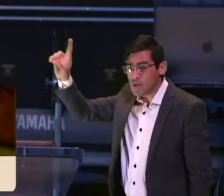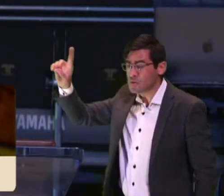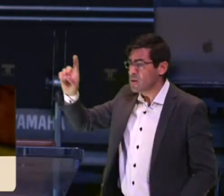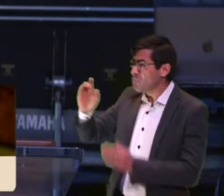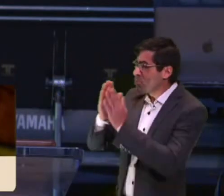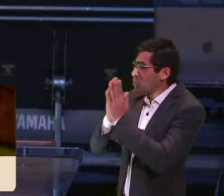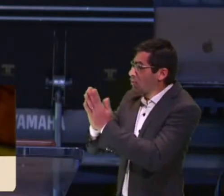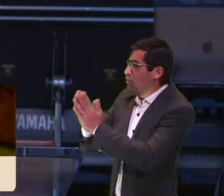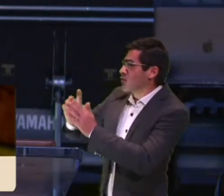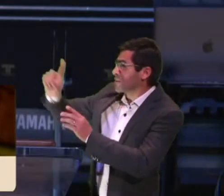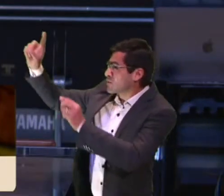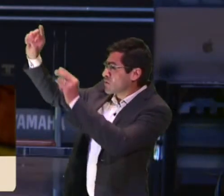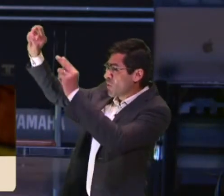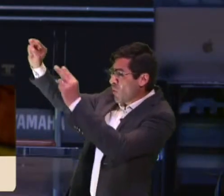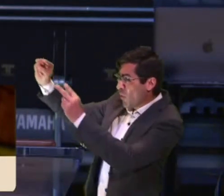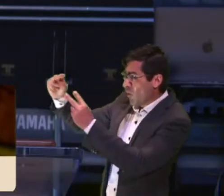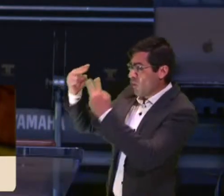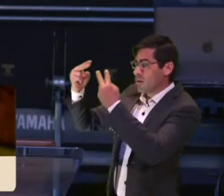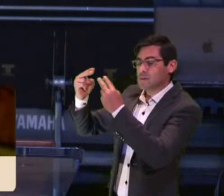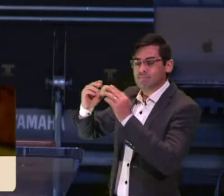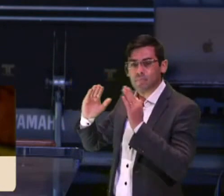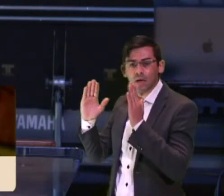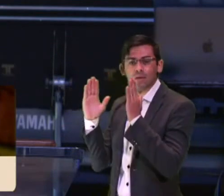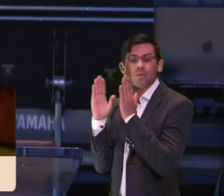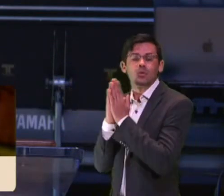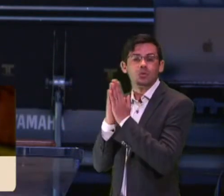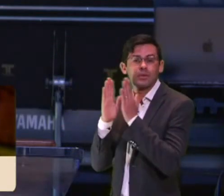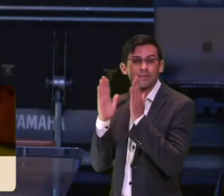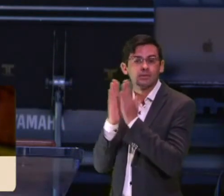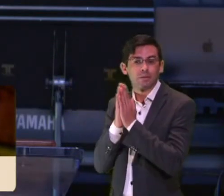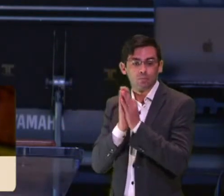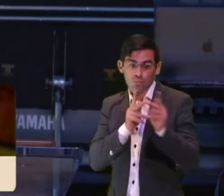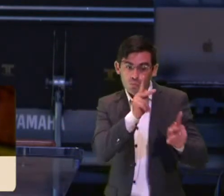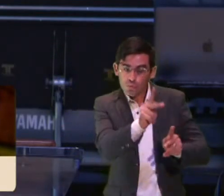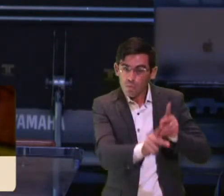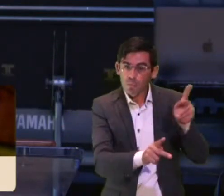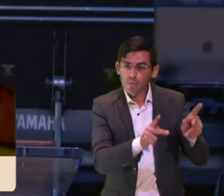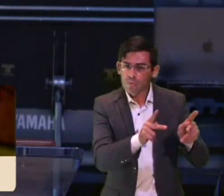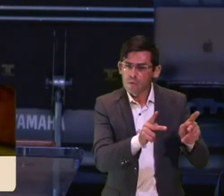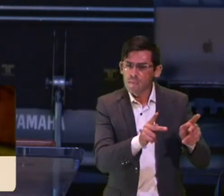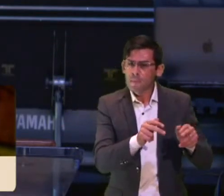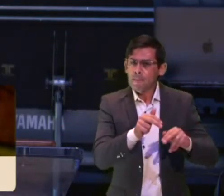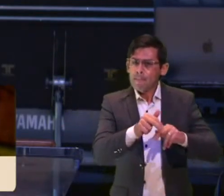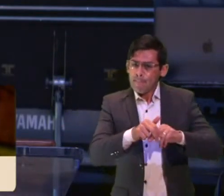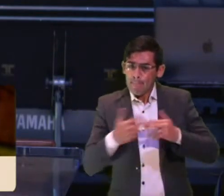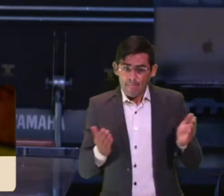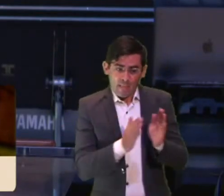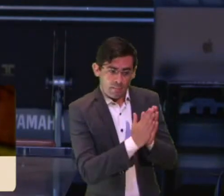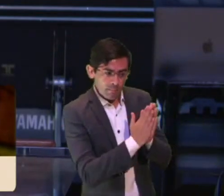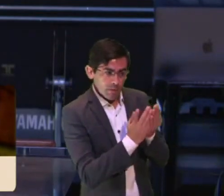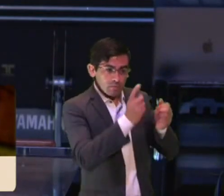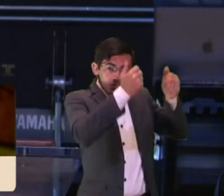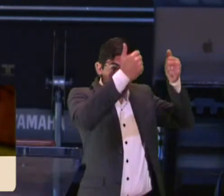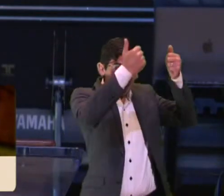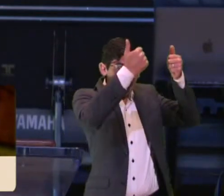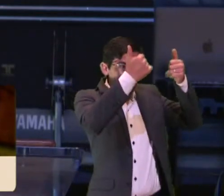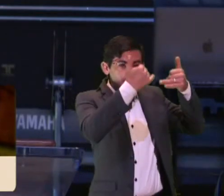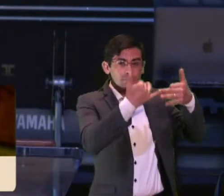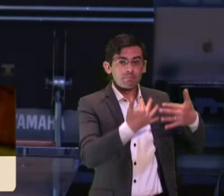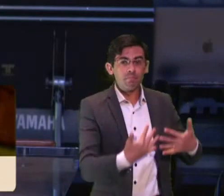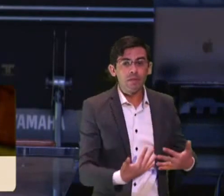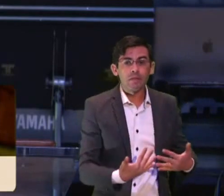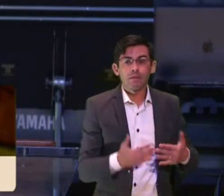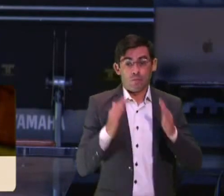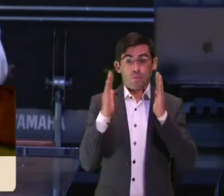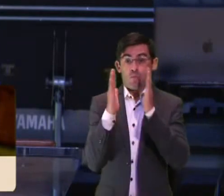que os teus ouvidos estejam atentos para os ouvir. E é interessante que a palavra de Deus, quando fala